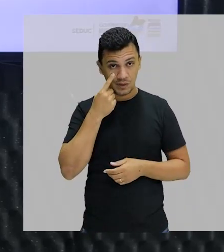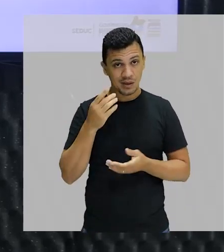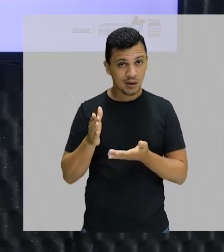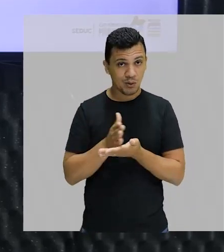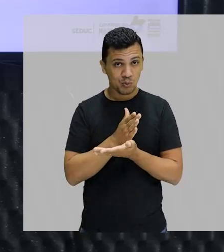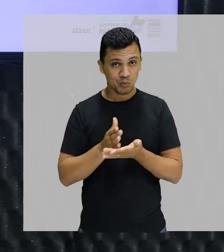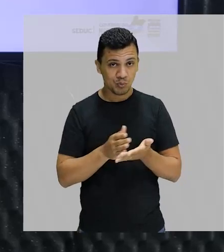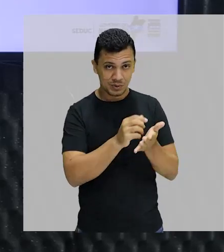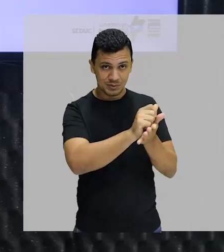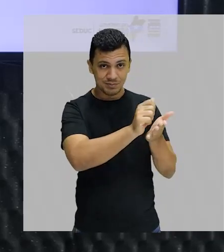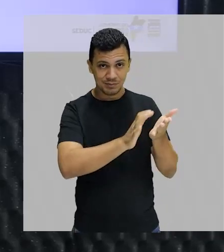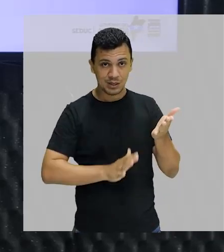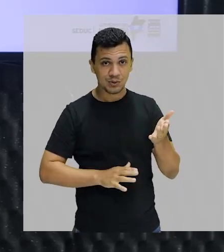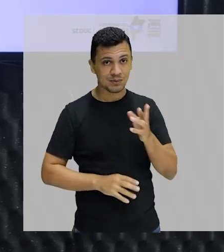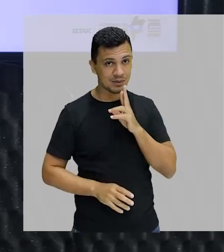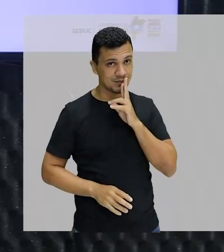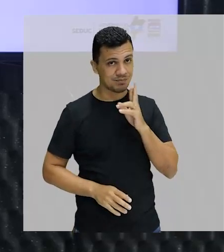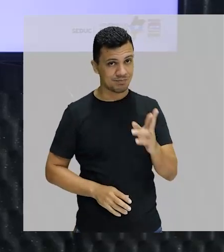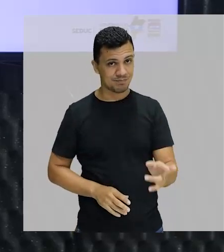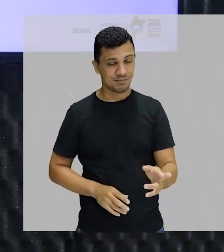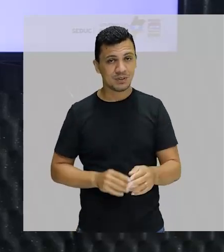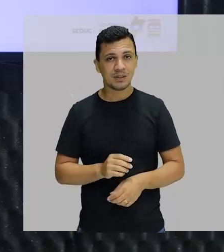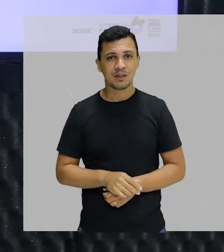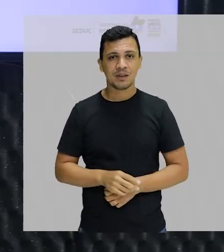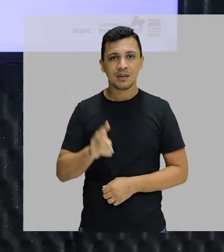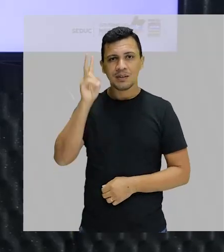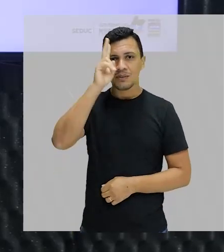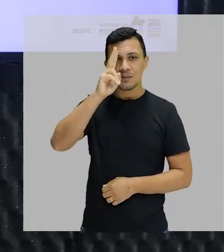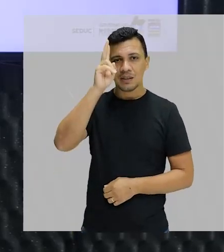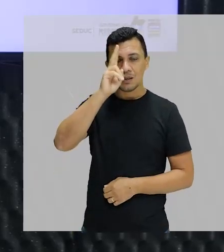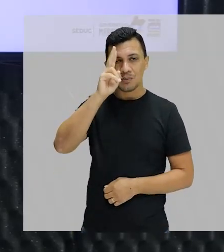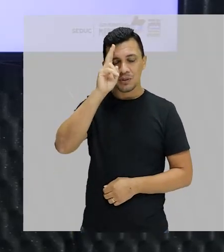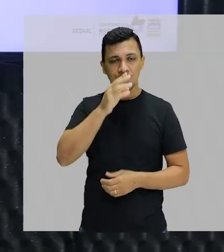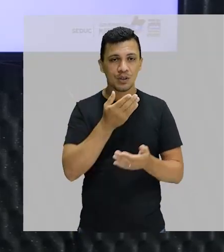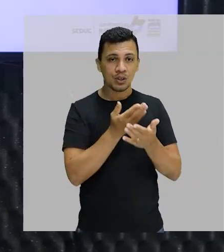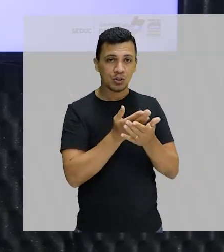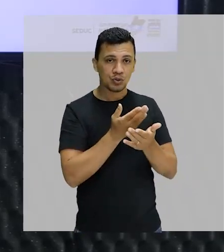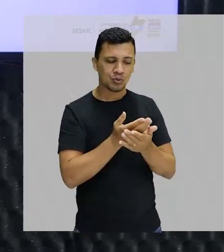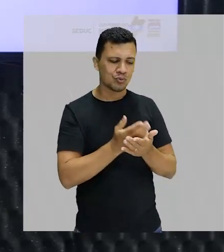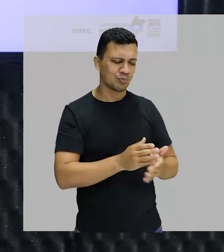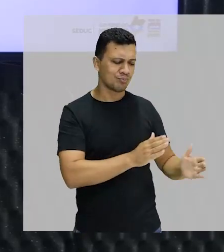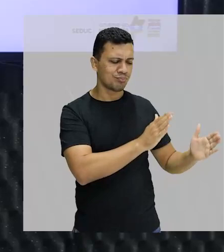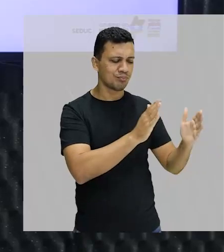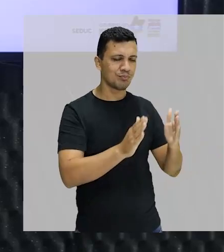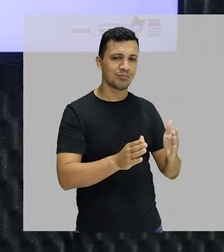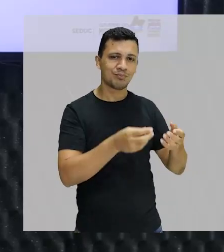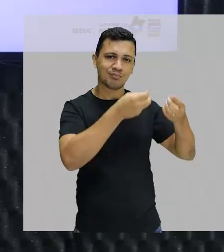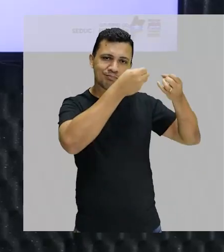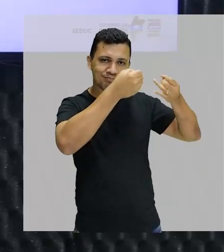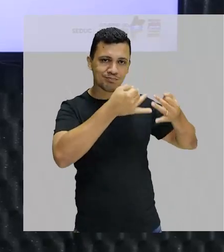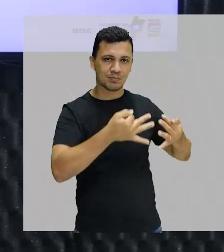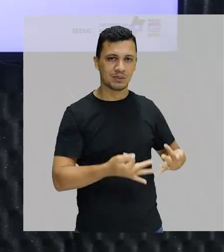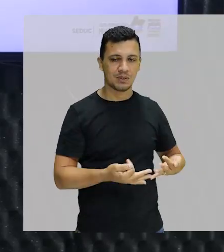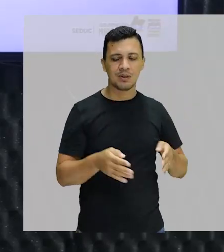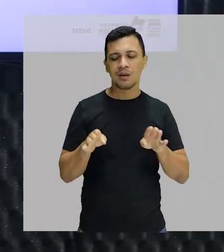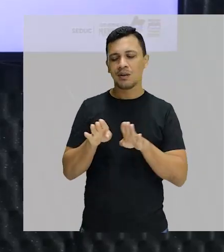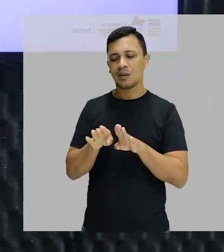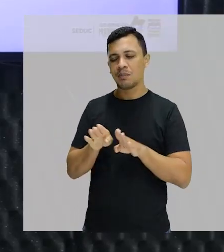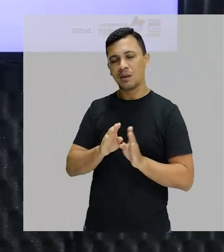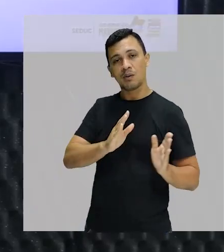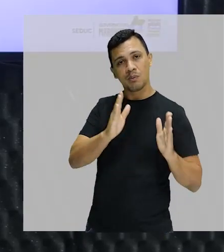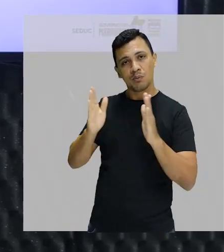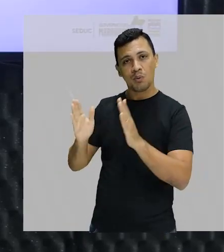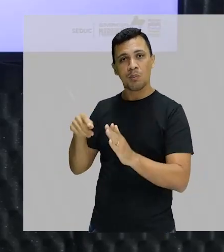exercícios resolvidos. Lembra, a gente sempre faz o estudo de um bloco, né, de fundamentação teórica, depois a gente entra com um bloco de atividades,